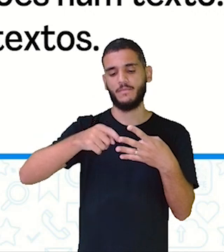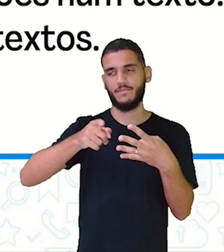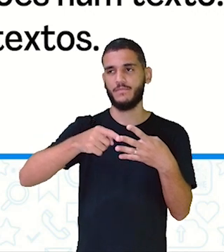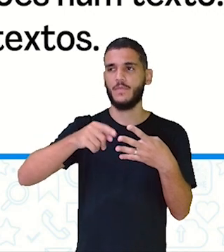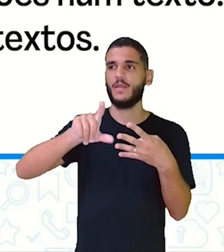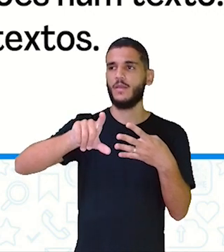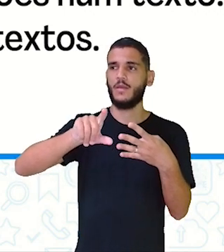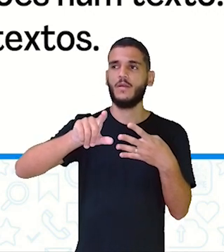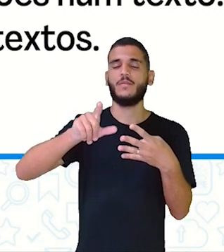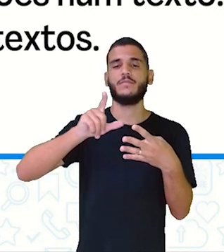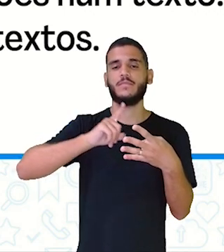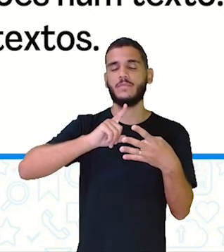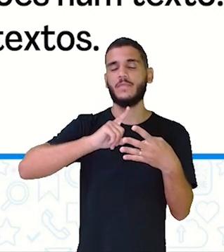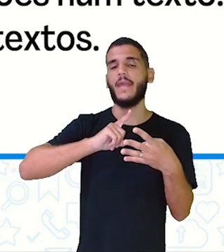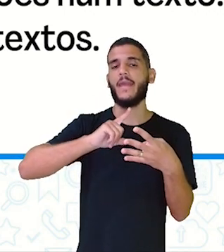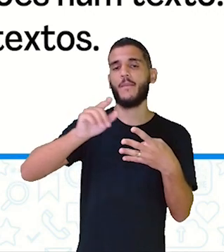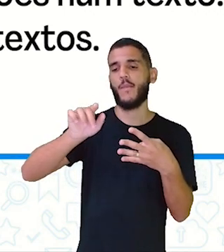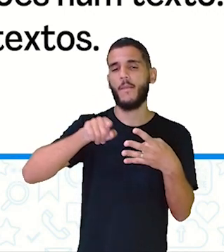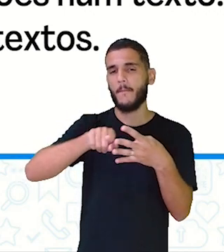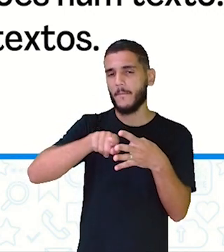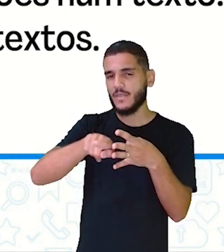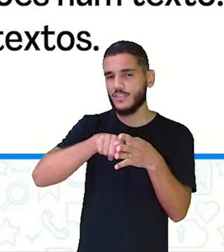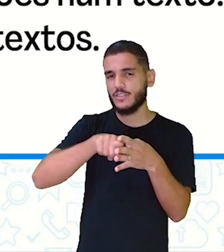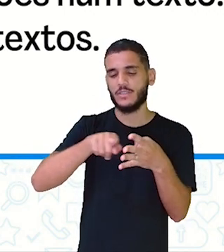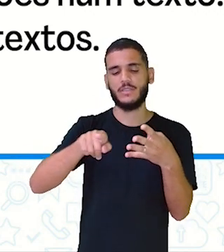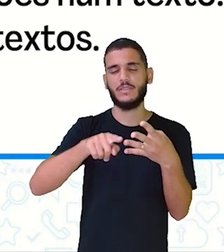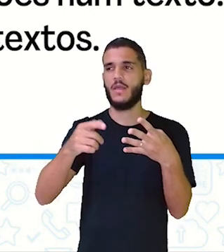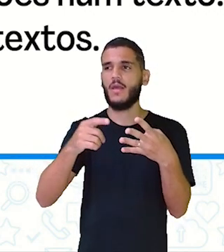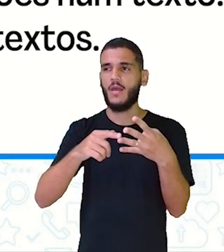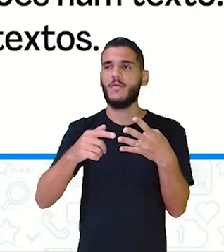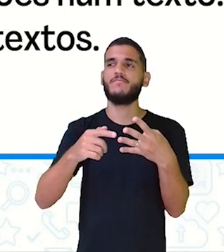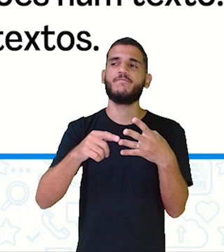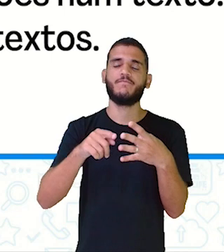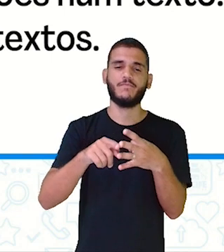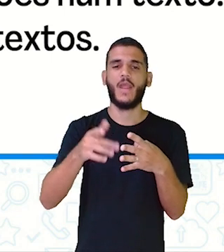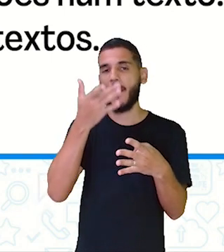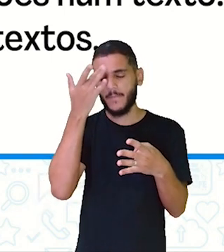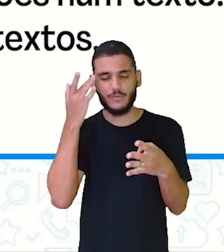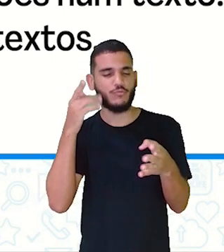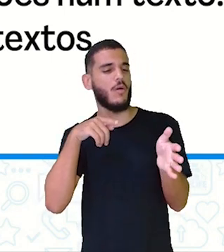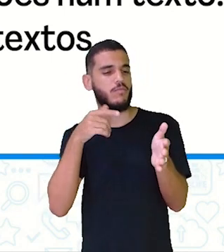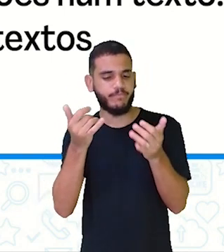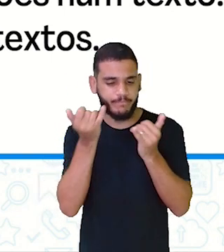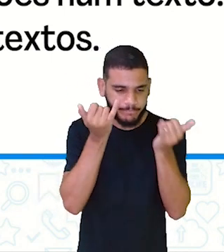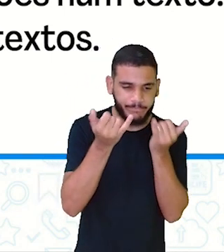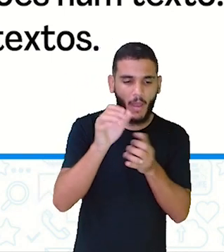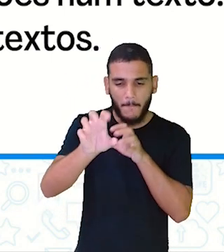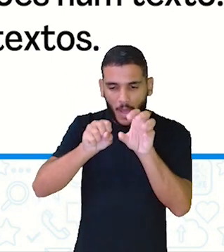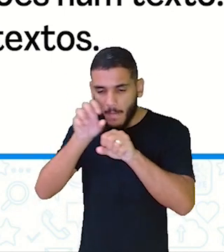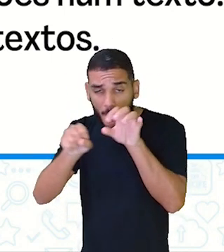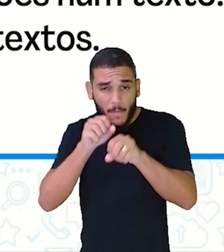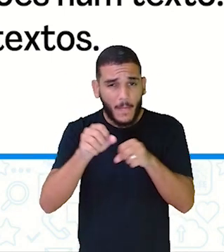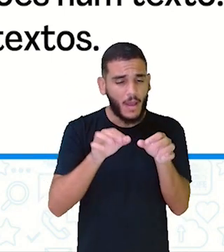assunto, uma apuração, recolher informação, é preciso aí que alguém vá lá investigar,